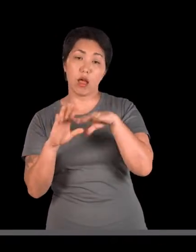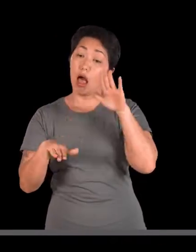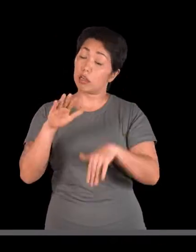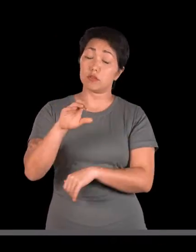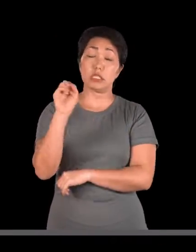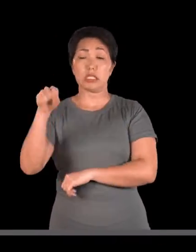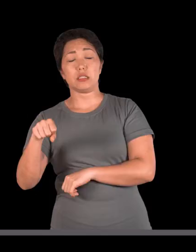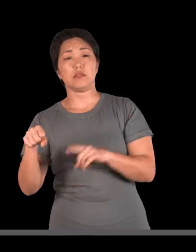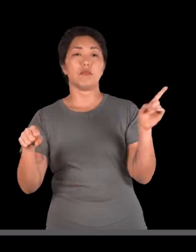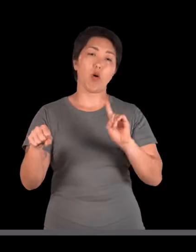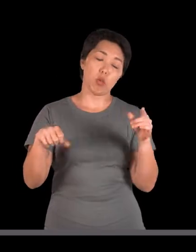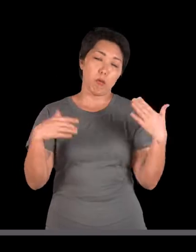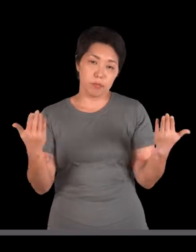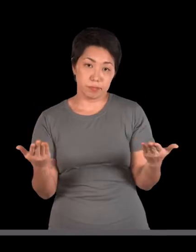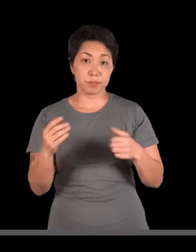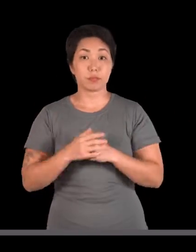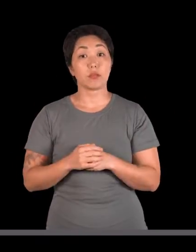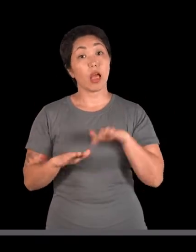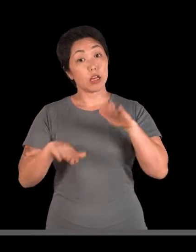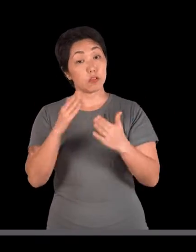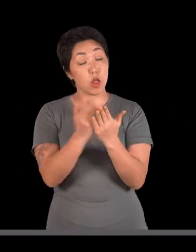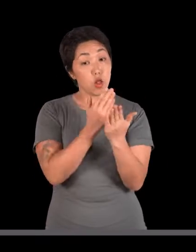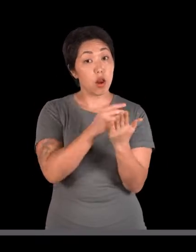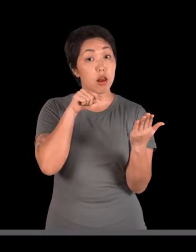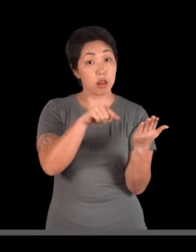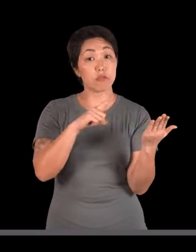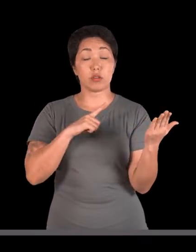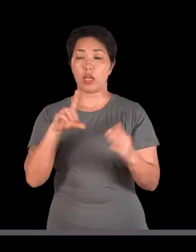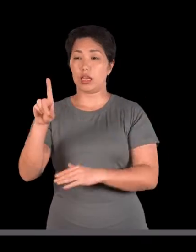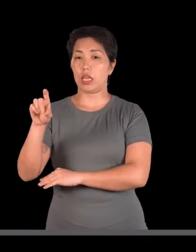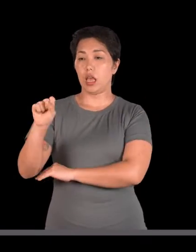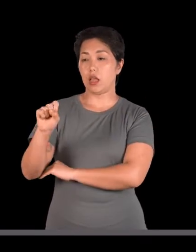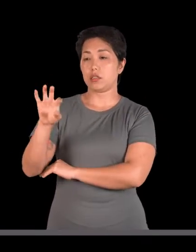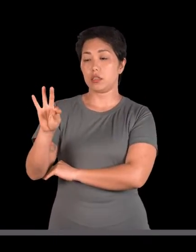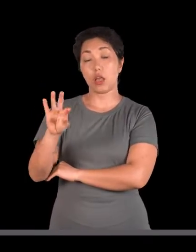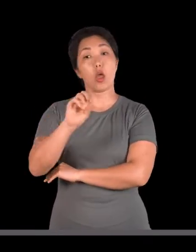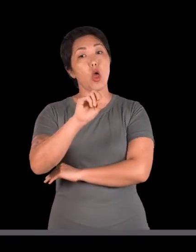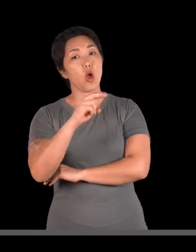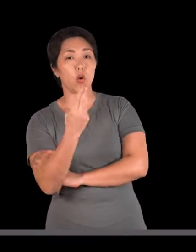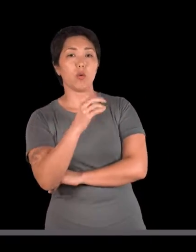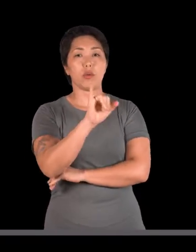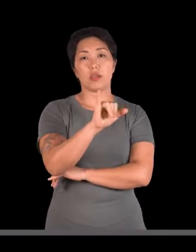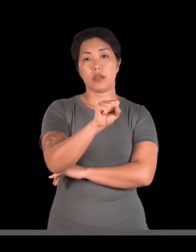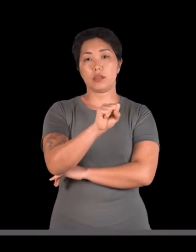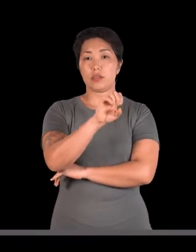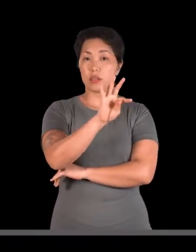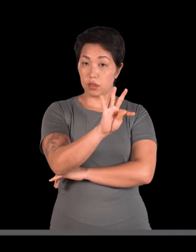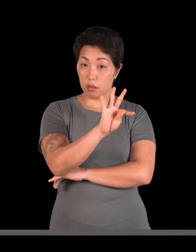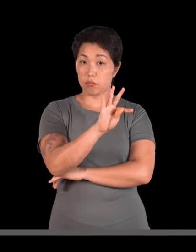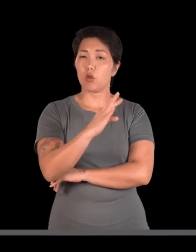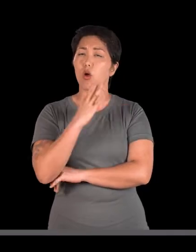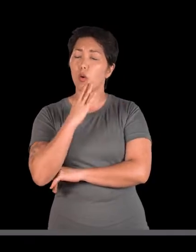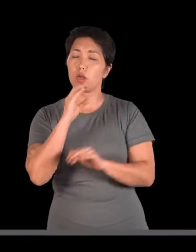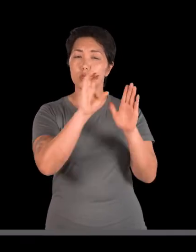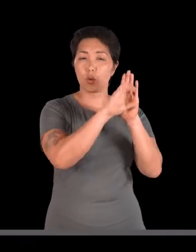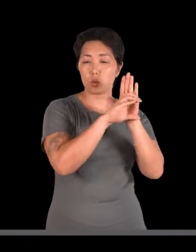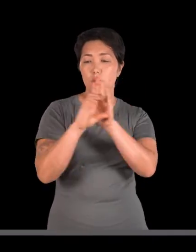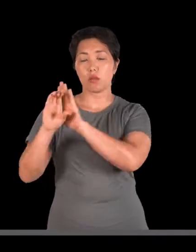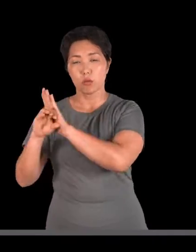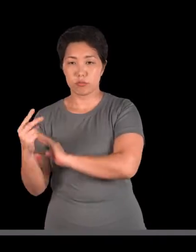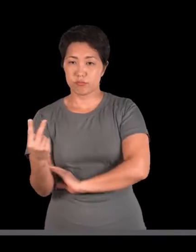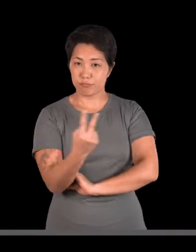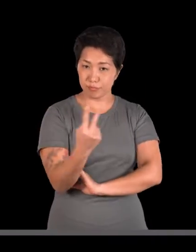não. Então, você pode encontrar em livros como DST ou IST e a gente vai convivendo aí com esses